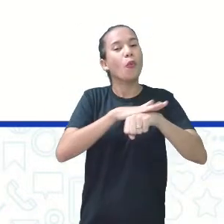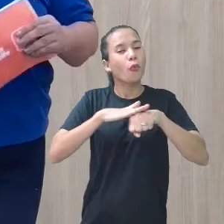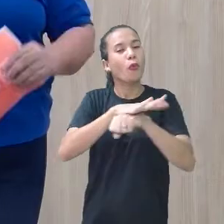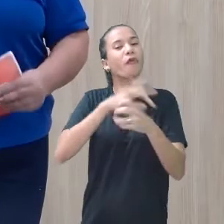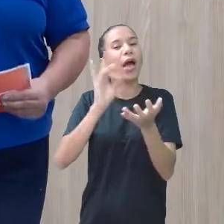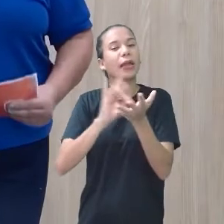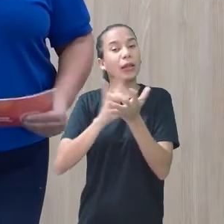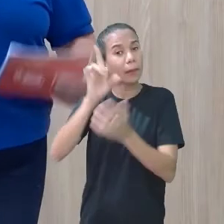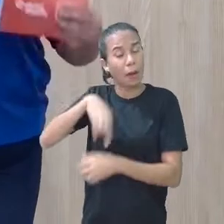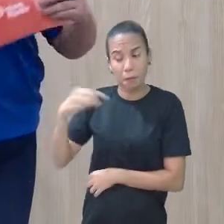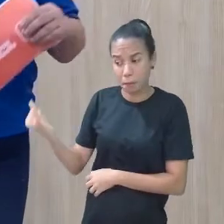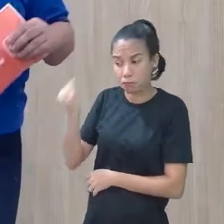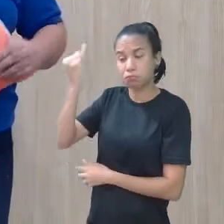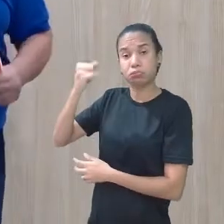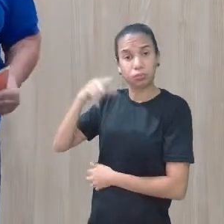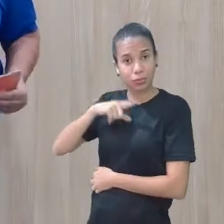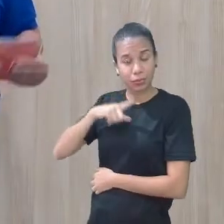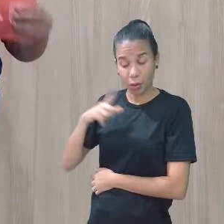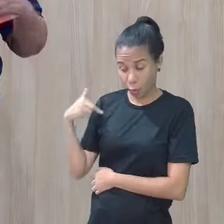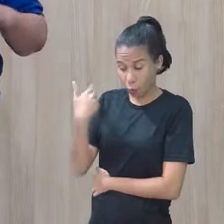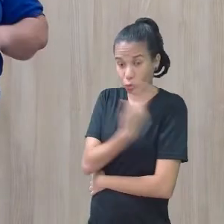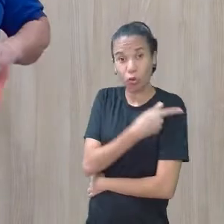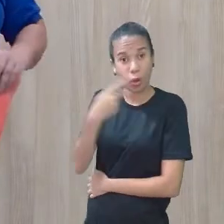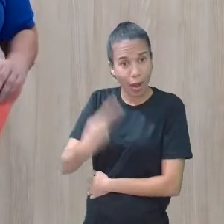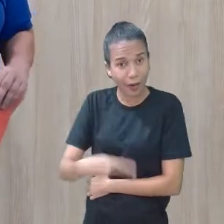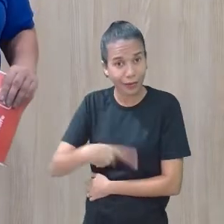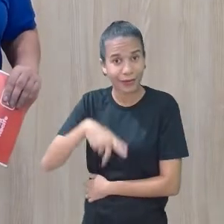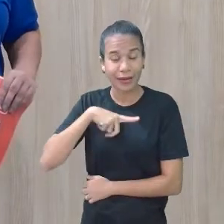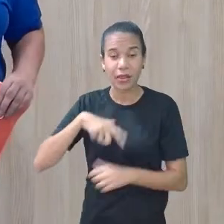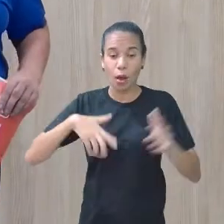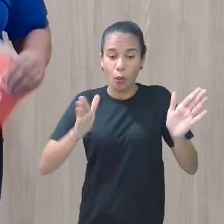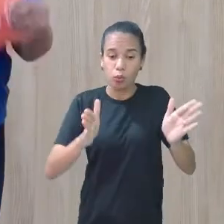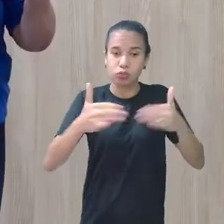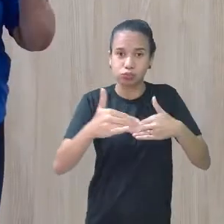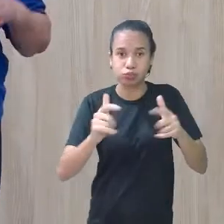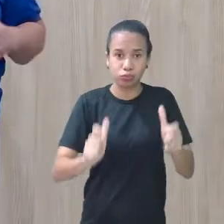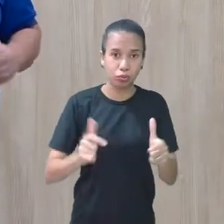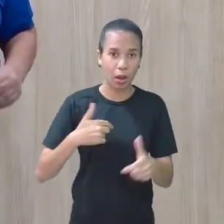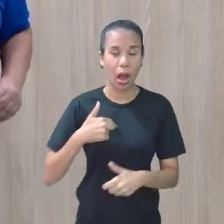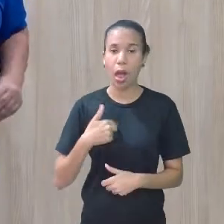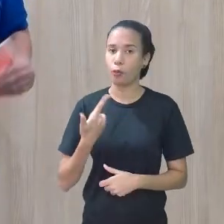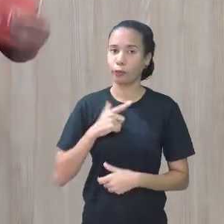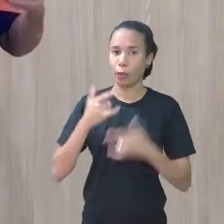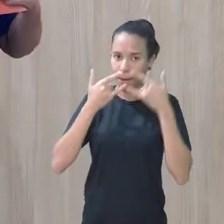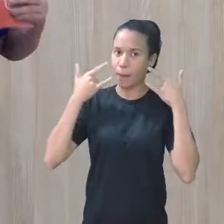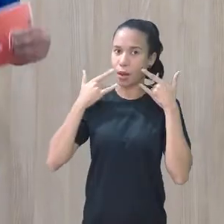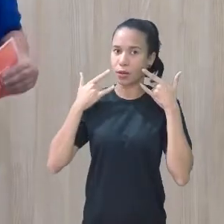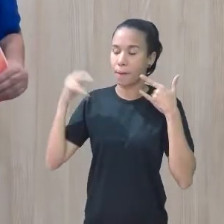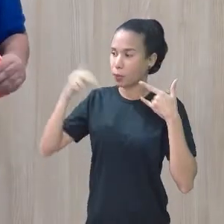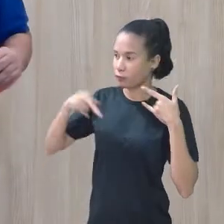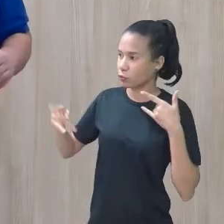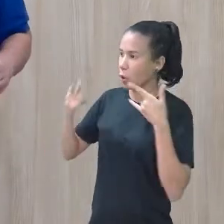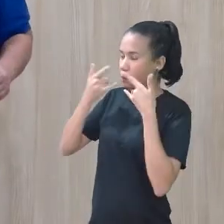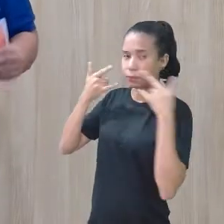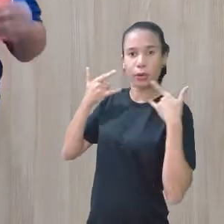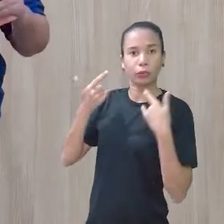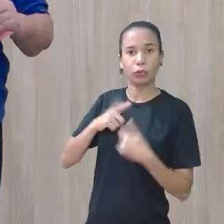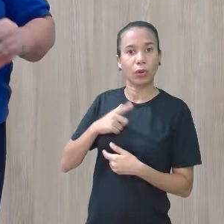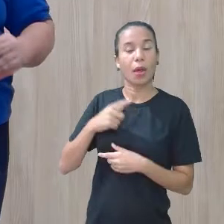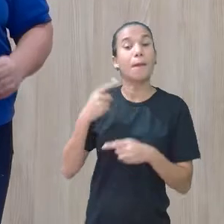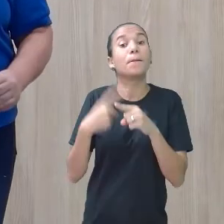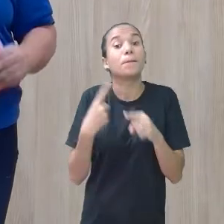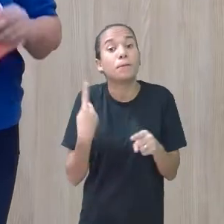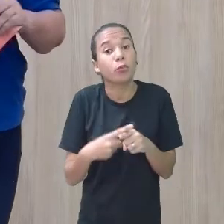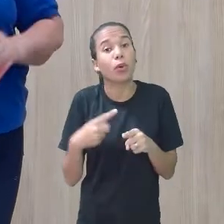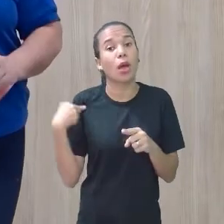também a importância. Nós aqui estamos em um estúdio, né? Eu estou sem máscara, a professora Cláudia está sem máscara,